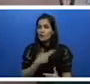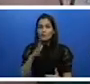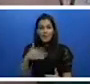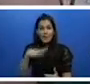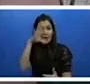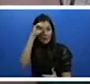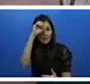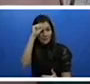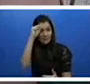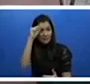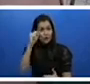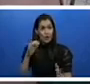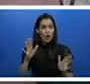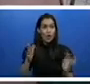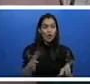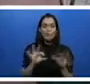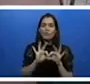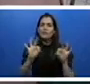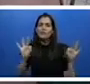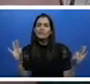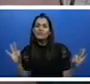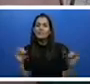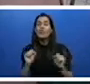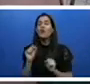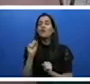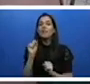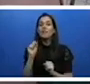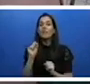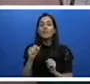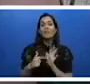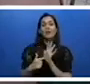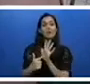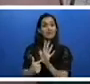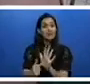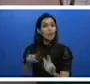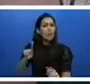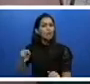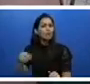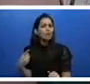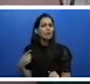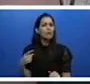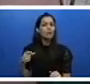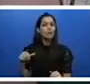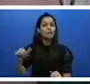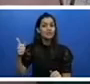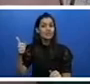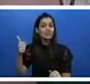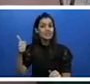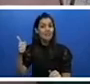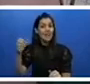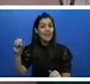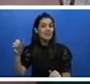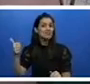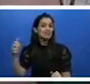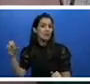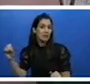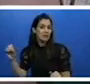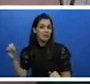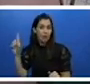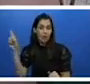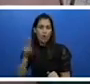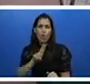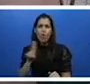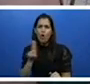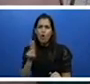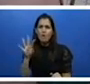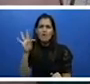que hoje nós vamos ver medidas de comprimento na representação decimal. Por que a gente trouxe essa trena hoje? Ó, isso aqui chama trena, né?